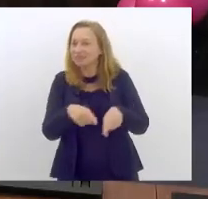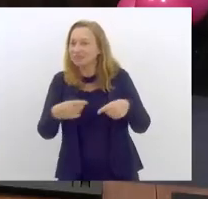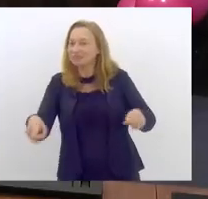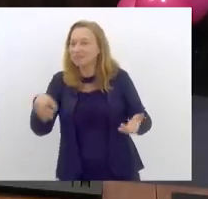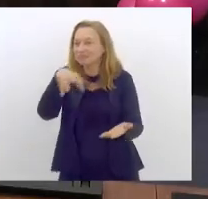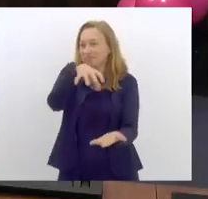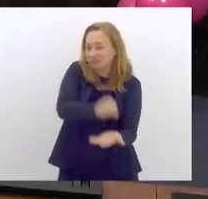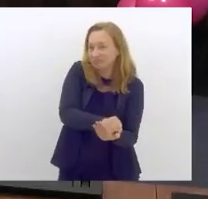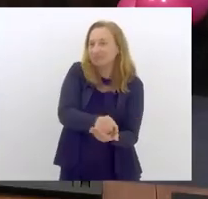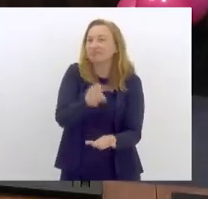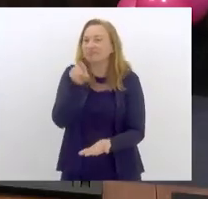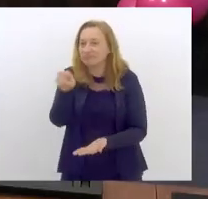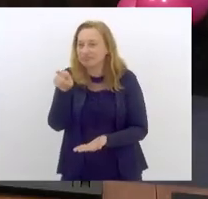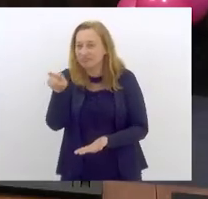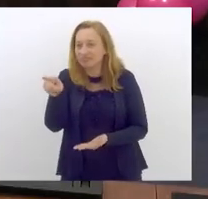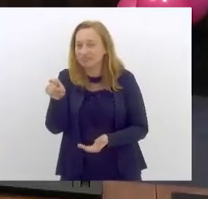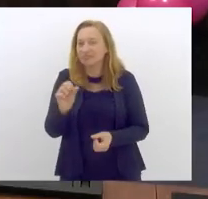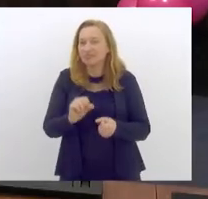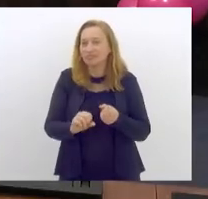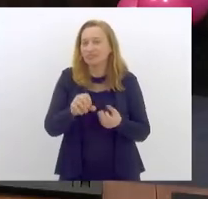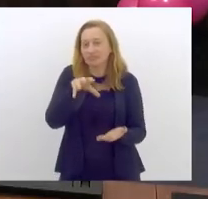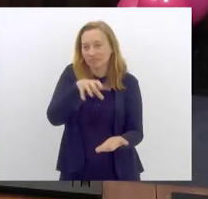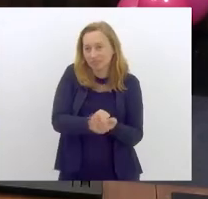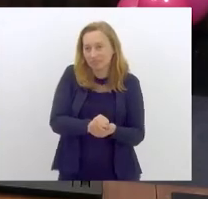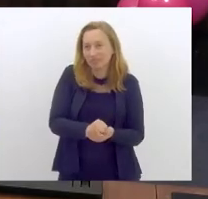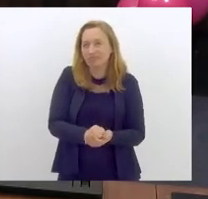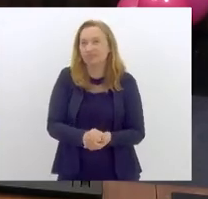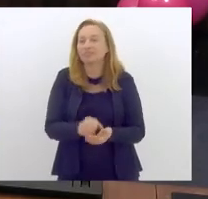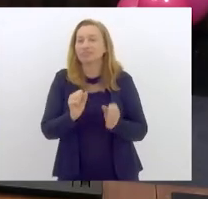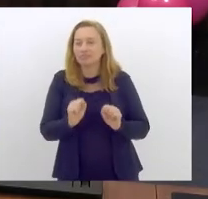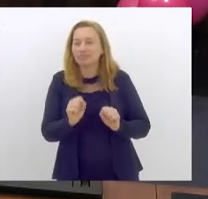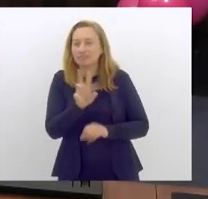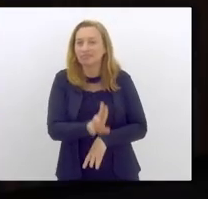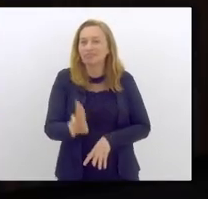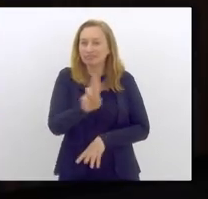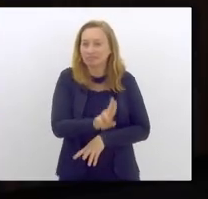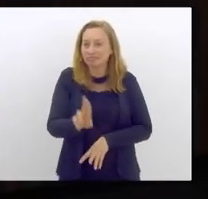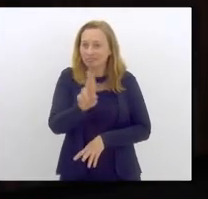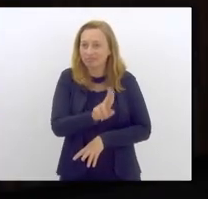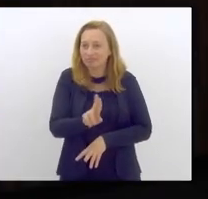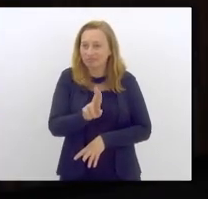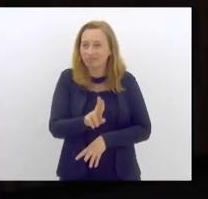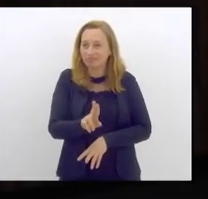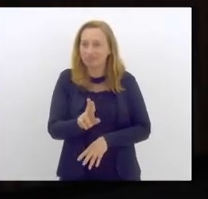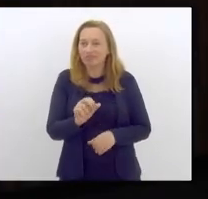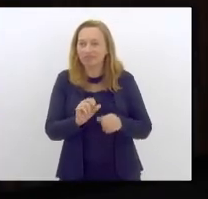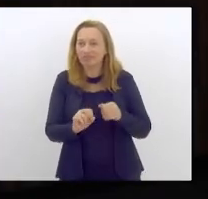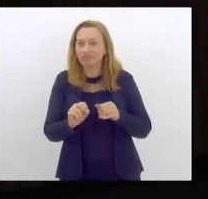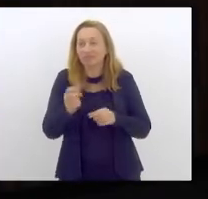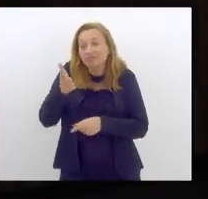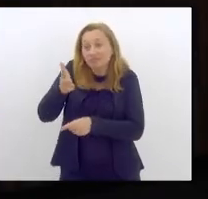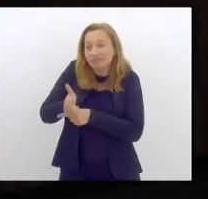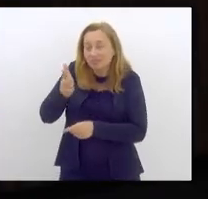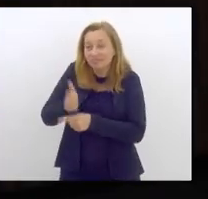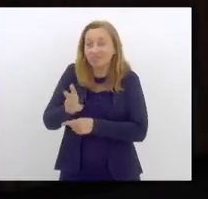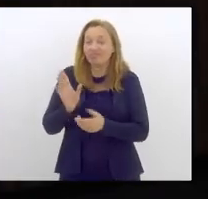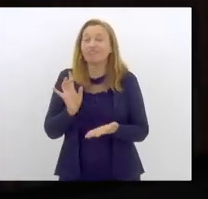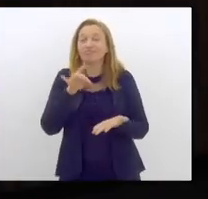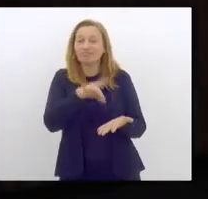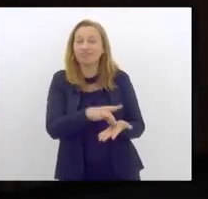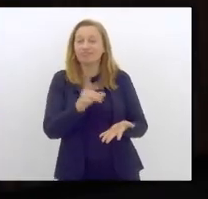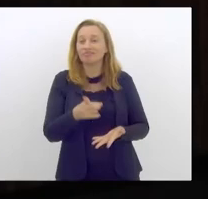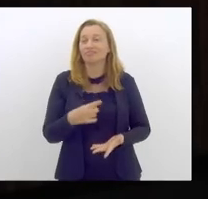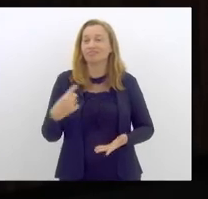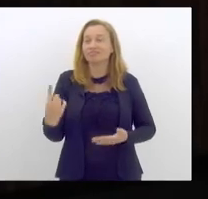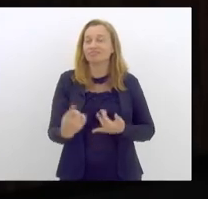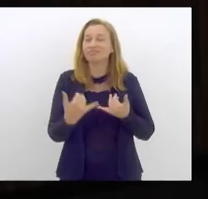já fiz lá o registro e nós vamos poder utilizar e fazer agora um clipe oficial né com as